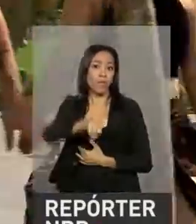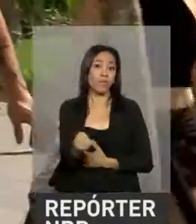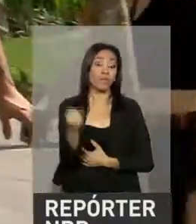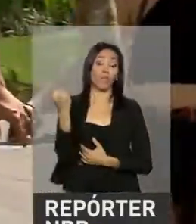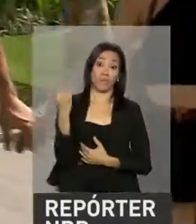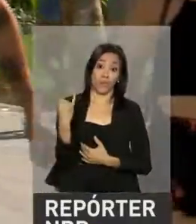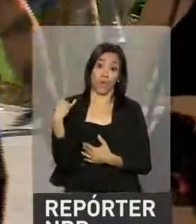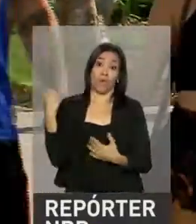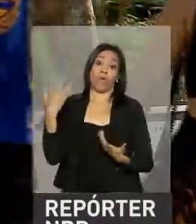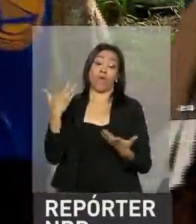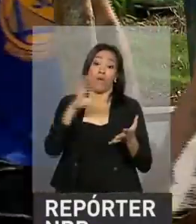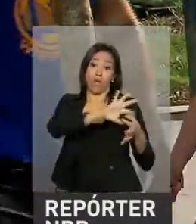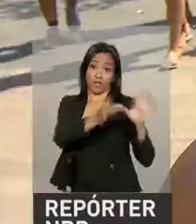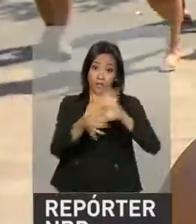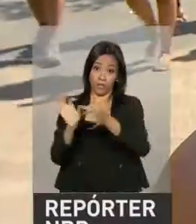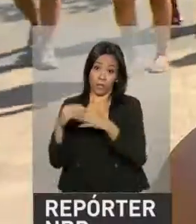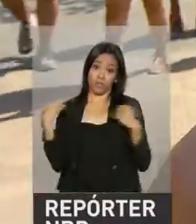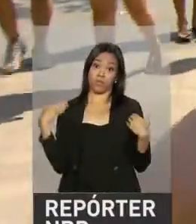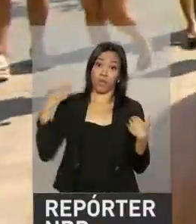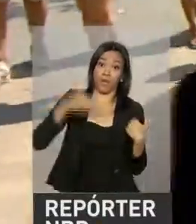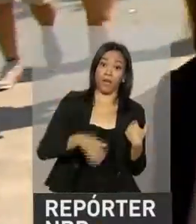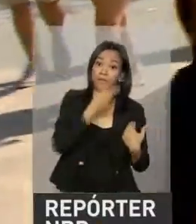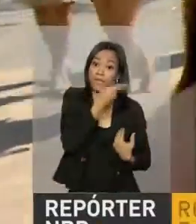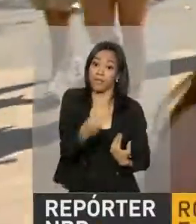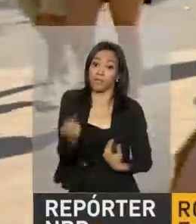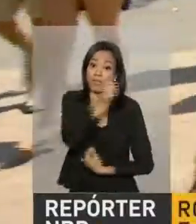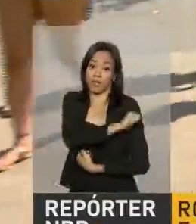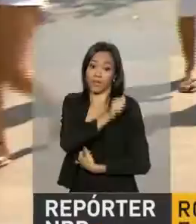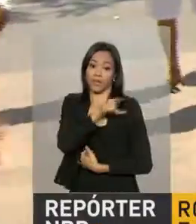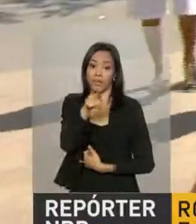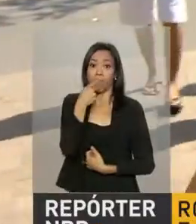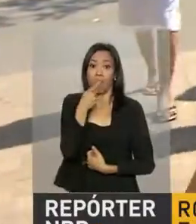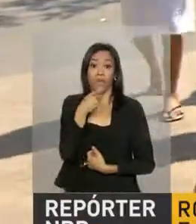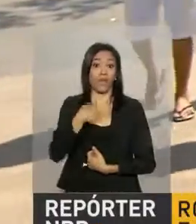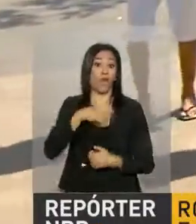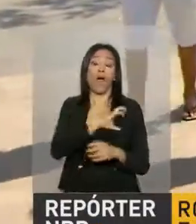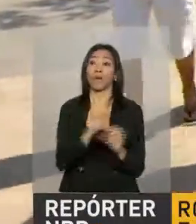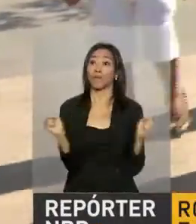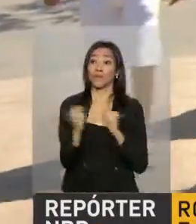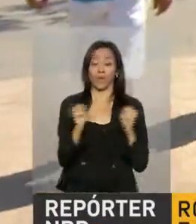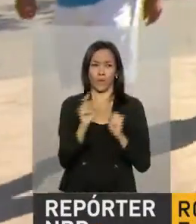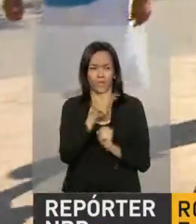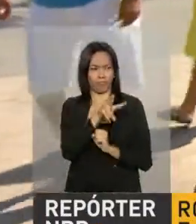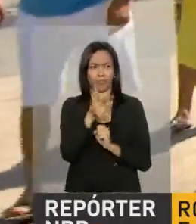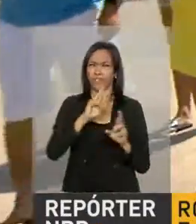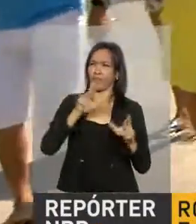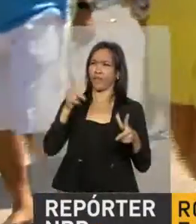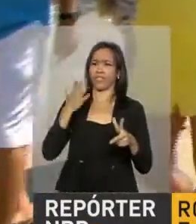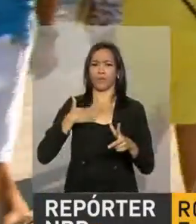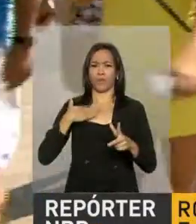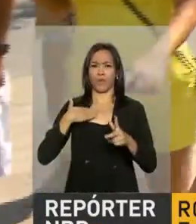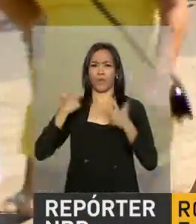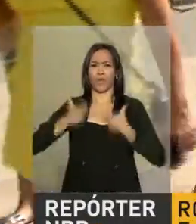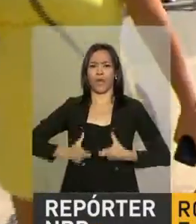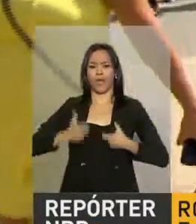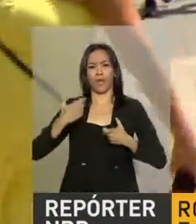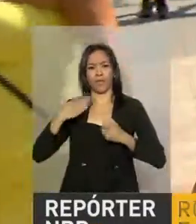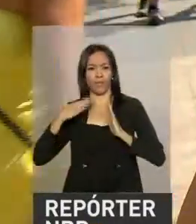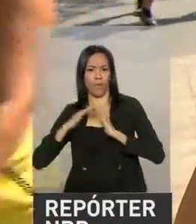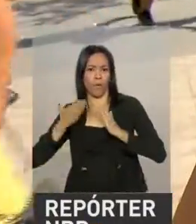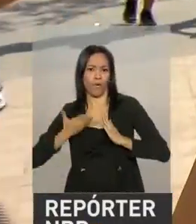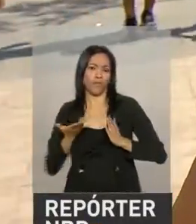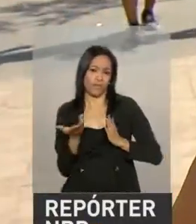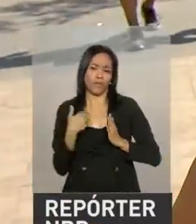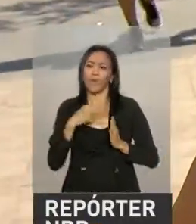estréia na cidade maravilhosa a itaporã eu nunca vim pra cá daí é muito diferente lá no meu lugar e eu estou adorando